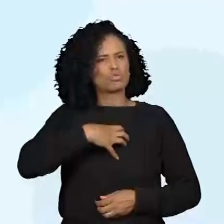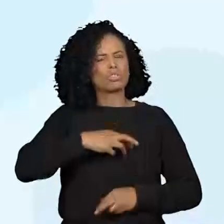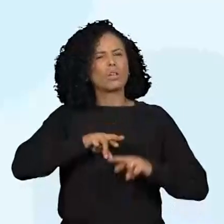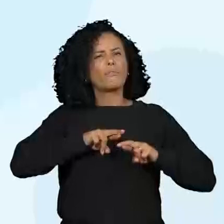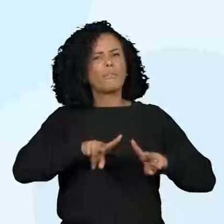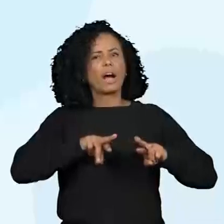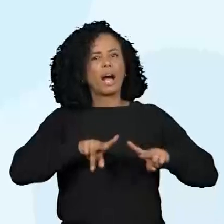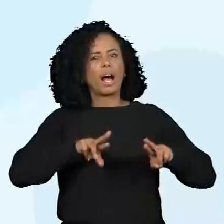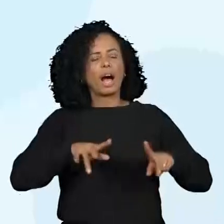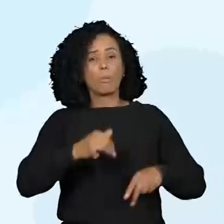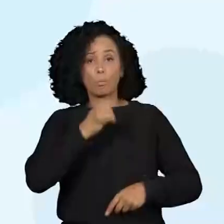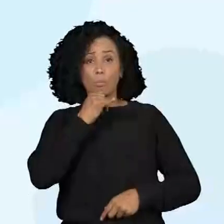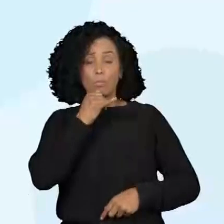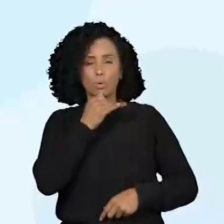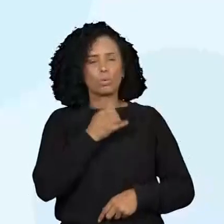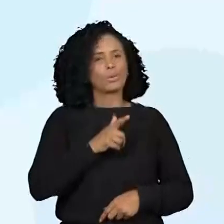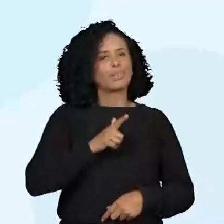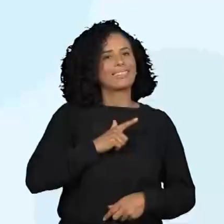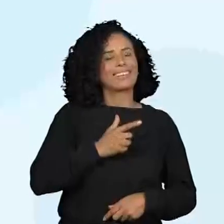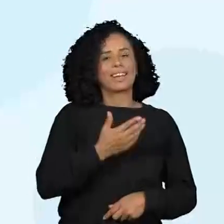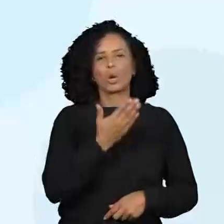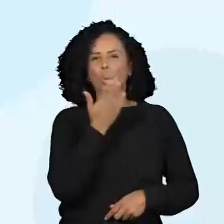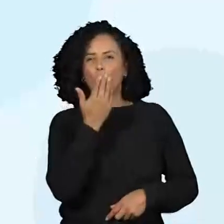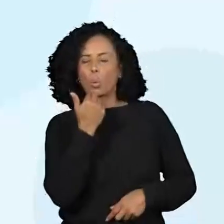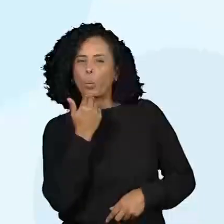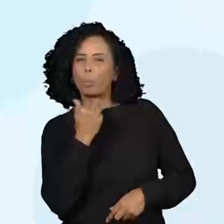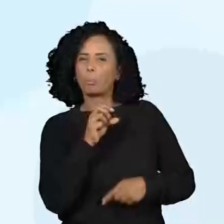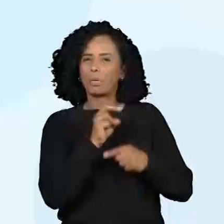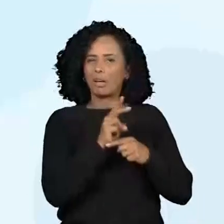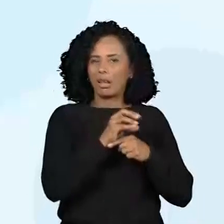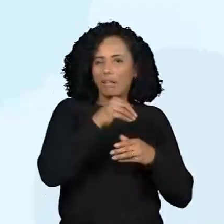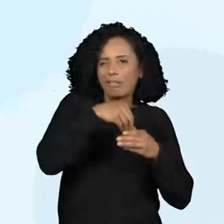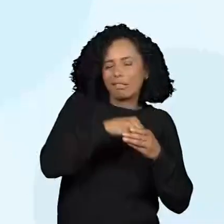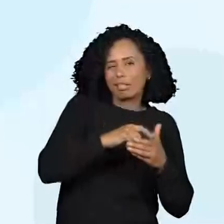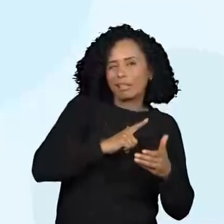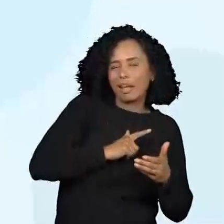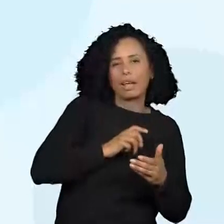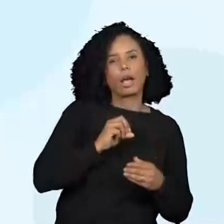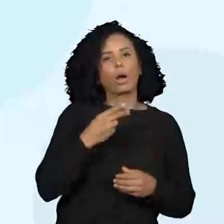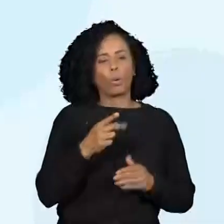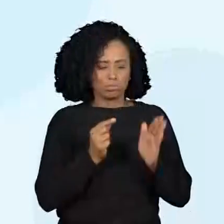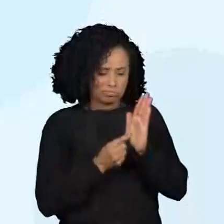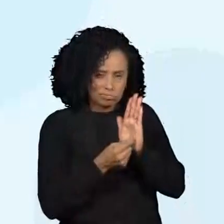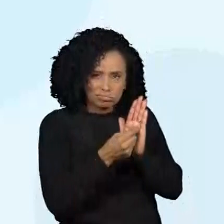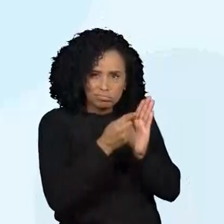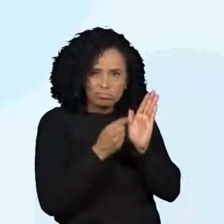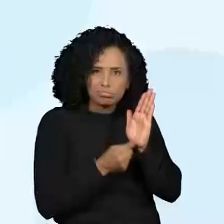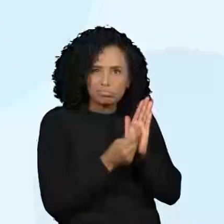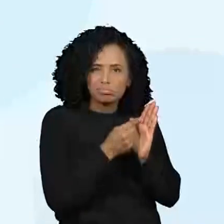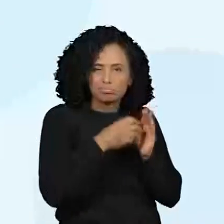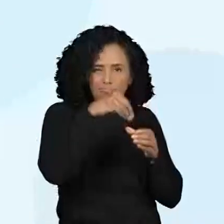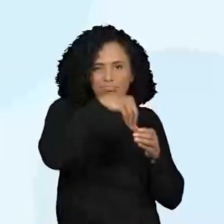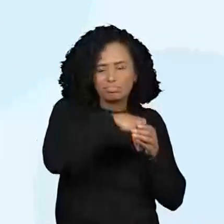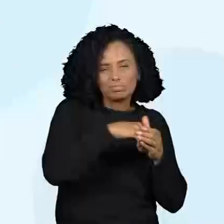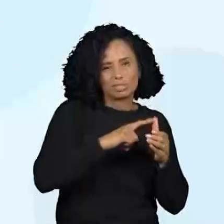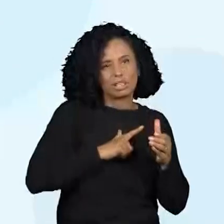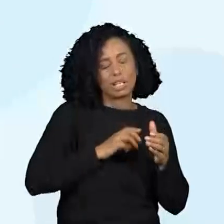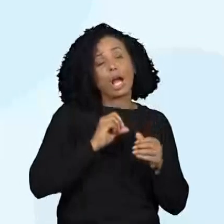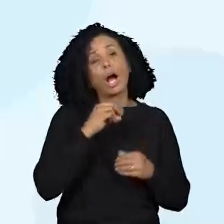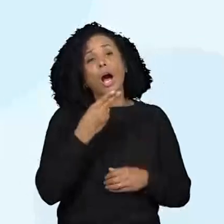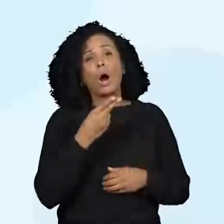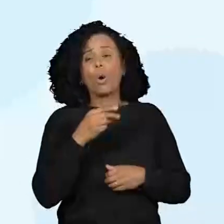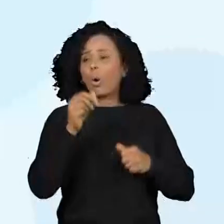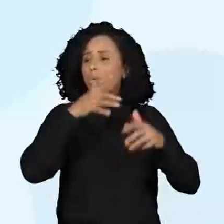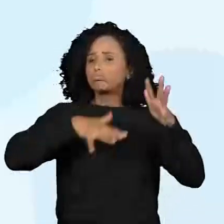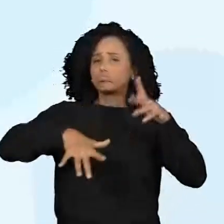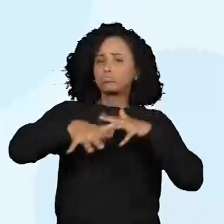ingerindo alimento contaminado, como a gente falou aí, ou pelo ar, né? Exatamente, né? Então,